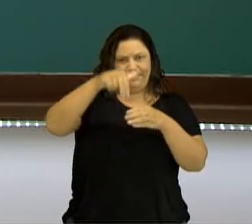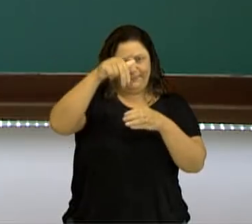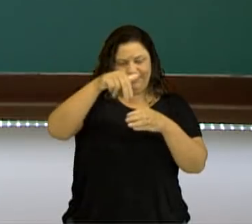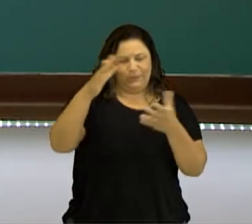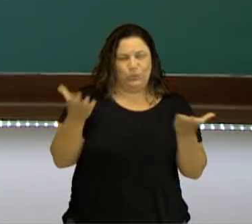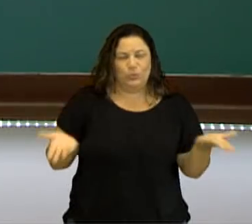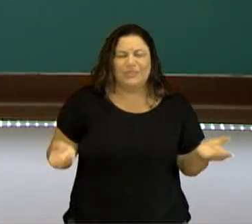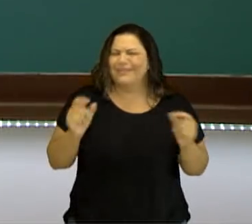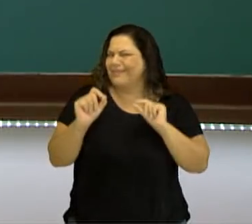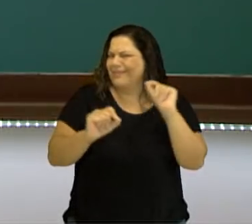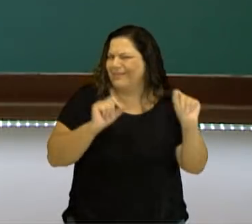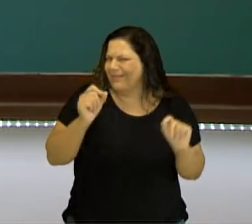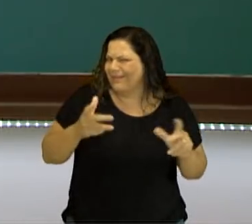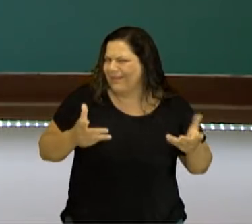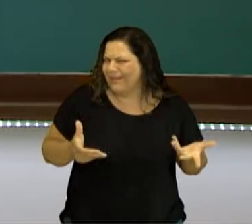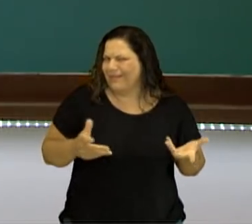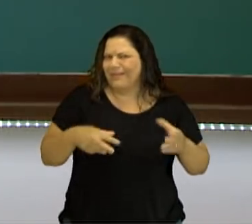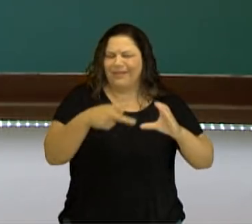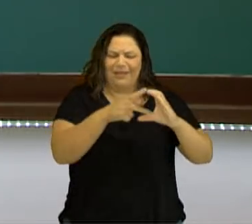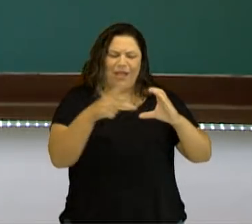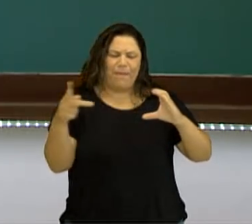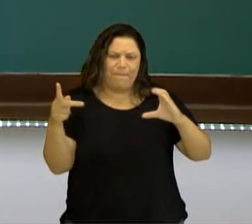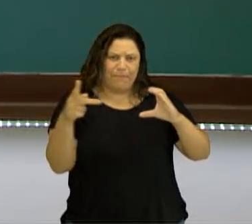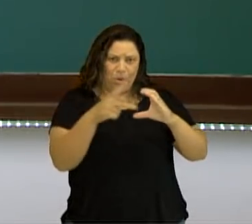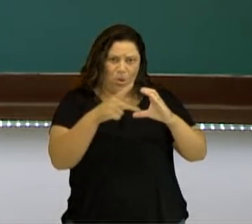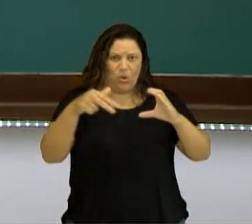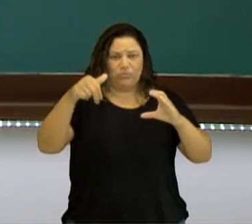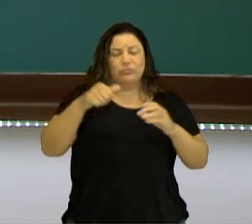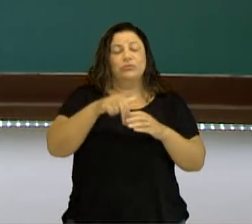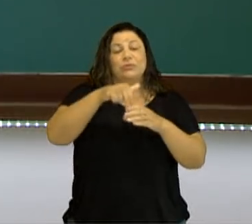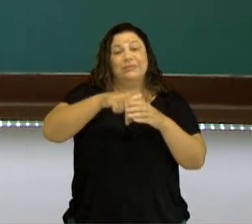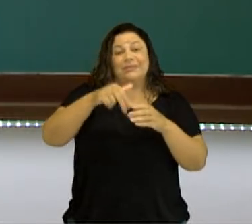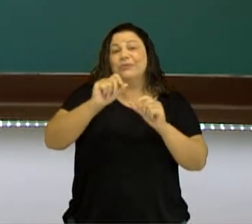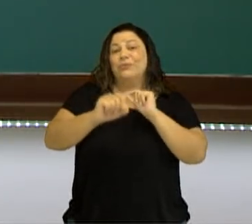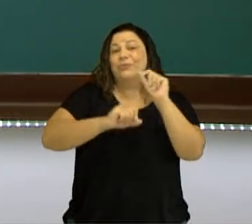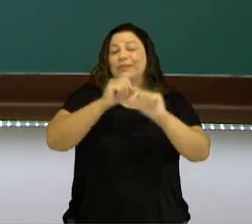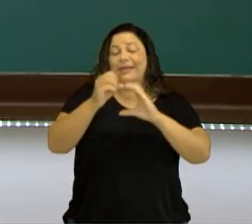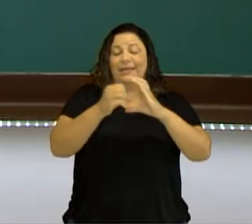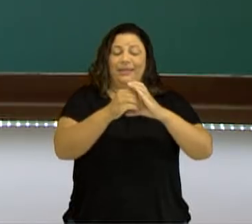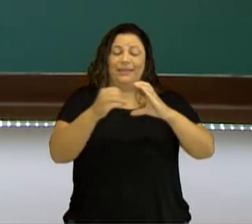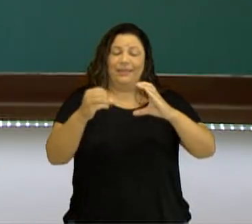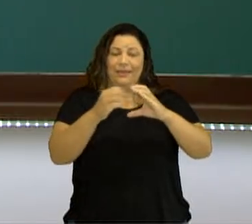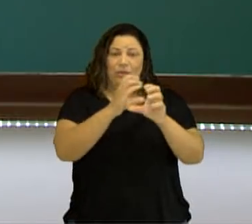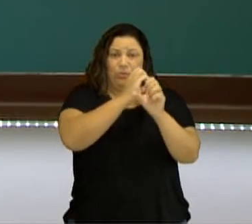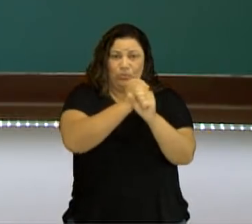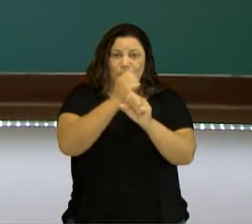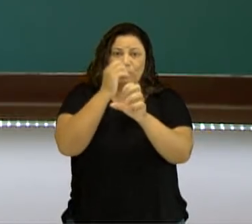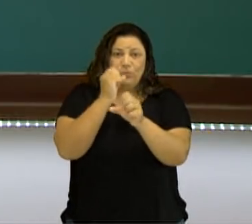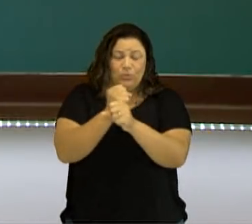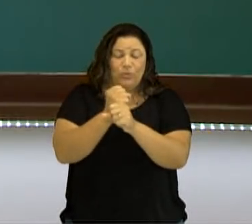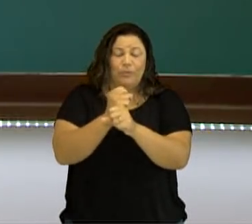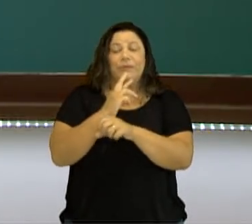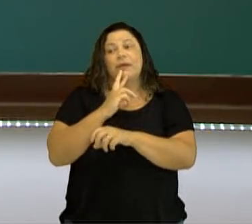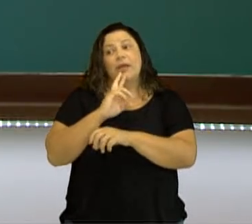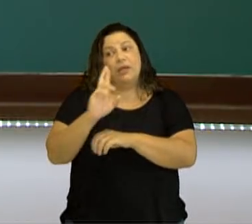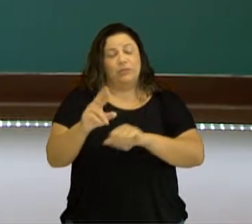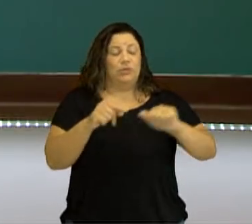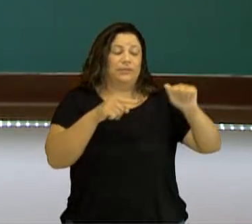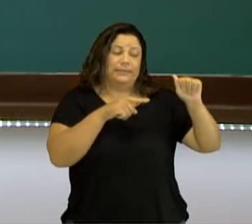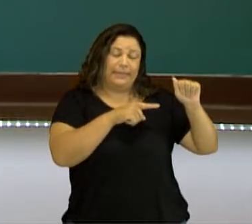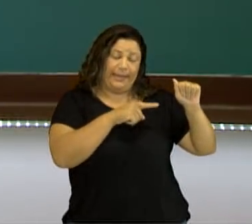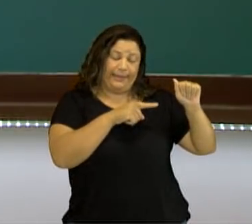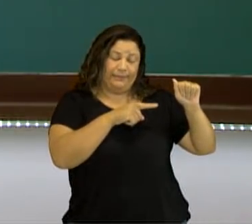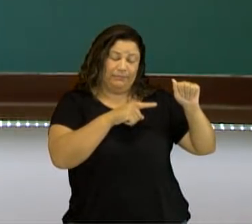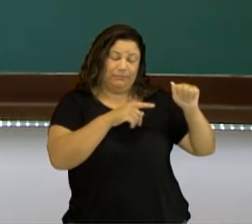Quem que está dentro do núcleo? Prótons e nêutrons. Então, quando eu somo prótons mais nêutrons, eu tenho a massa atômica, o